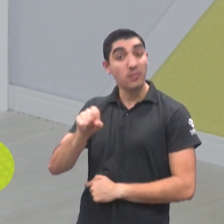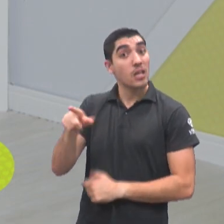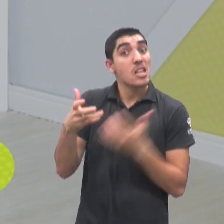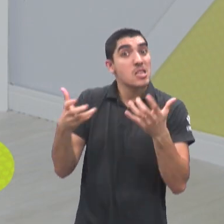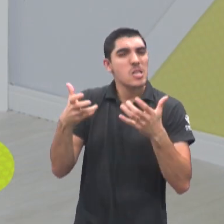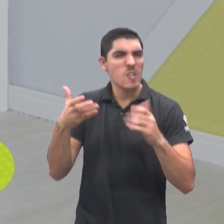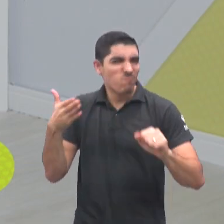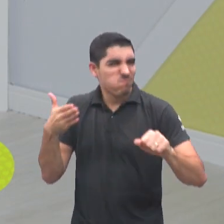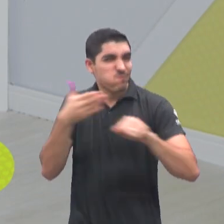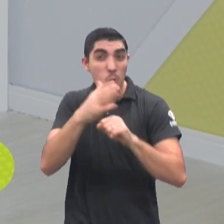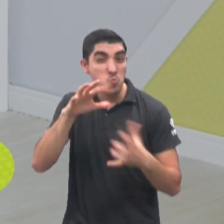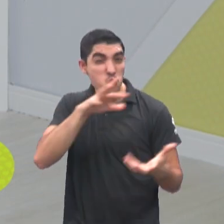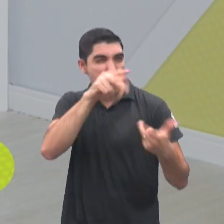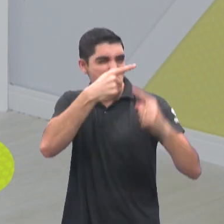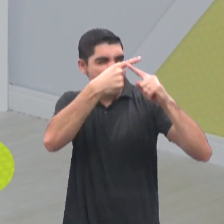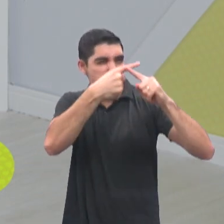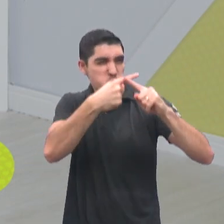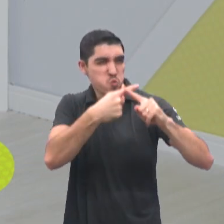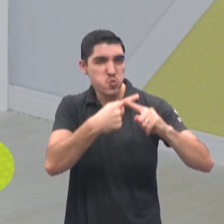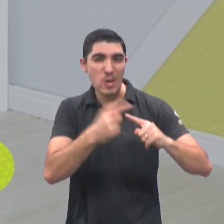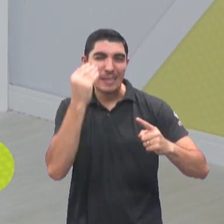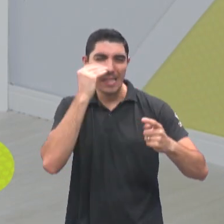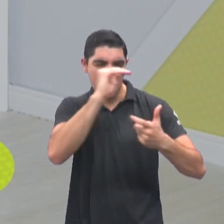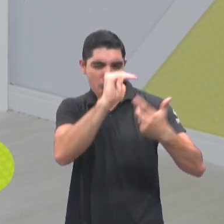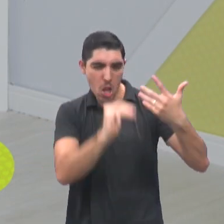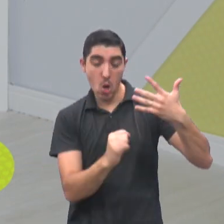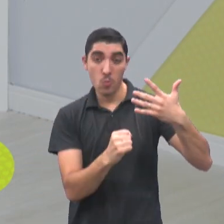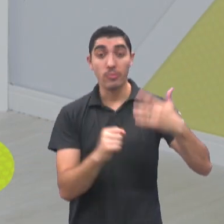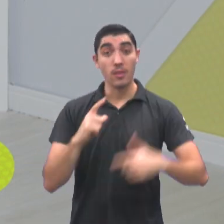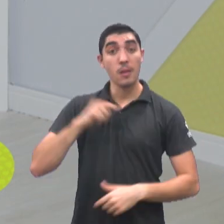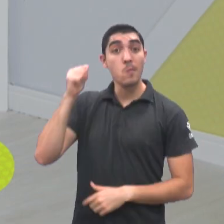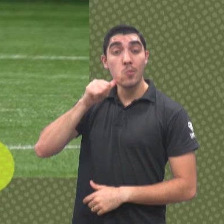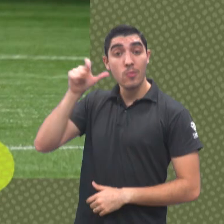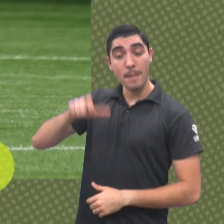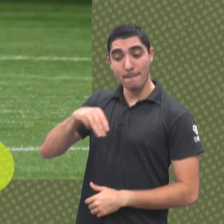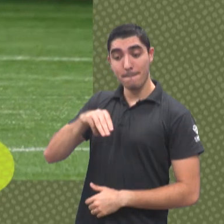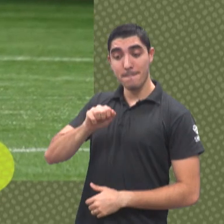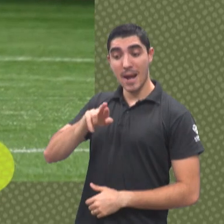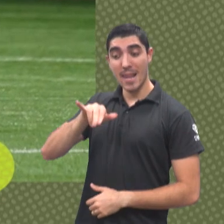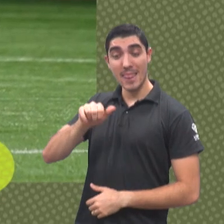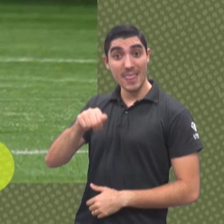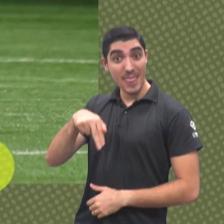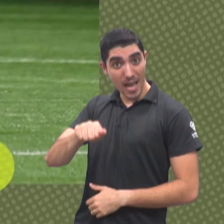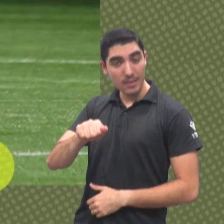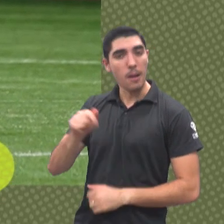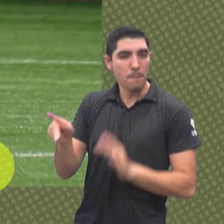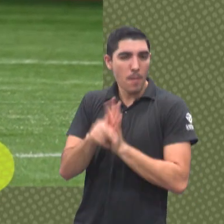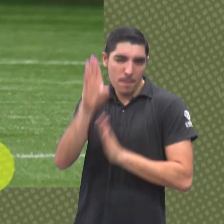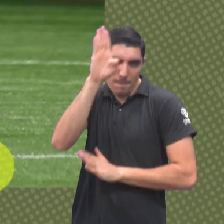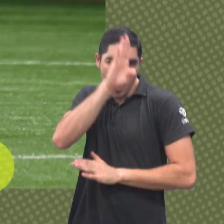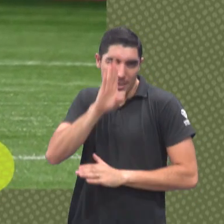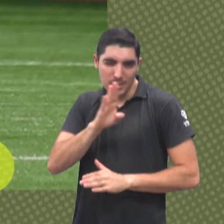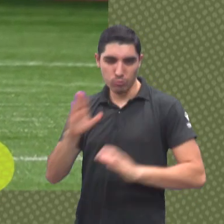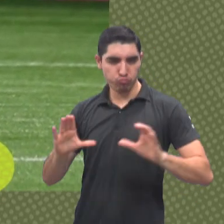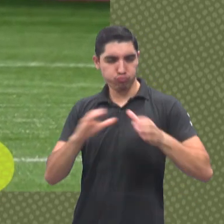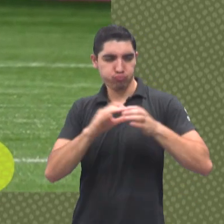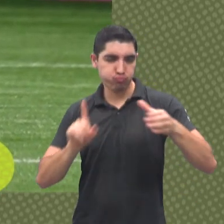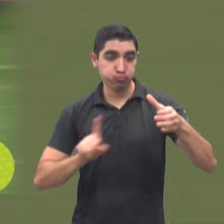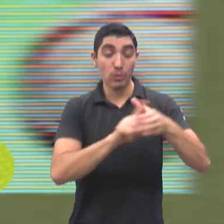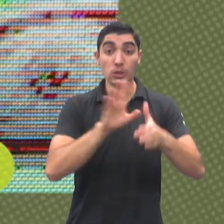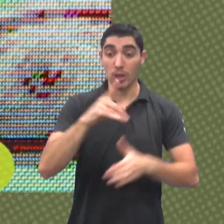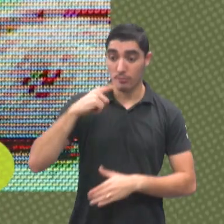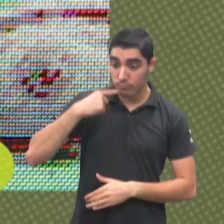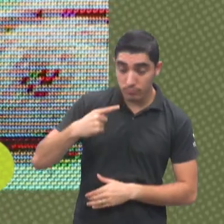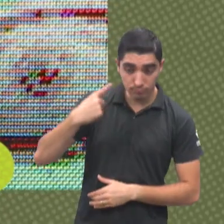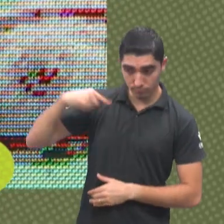brasileira feminina de rugby, Sevens, que tem a joseense Mariana Nicolau como uma das titulares da equipe, jogou neste final de semana a